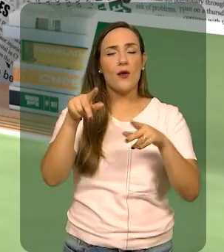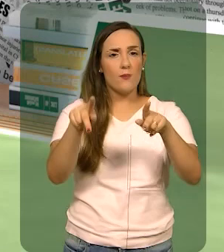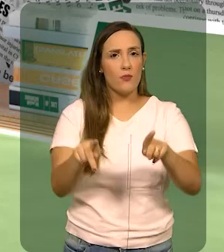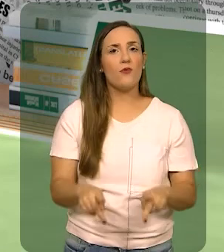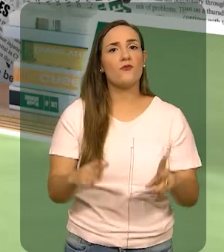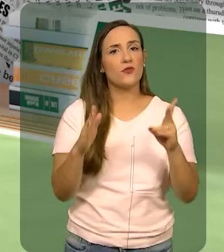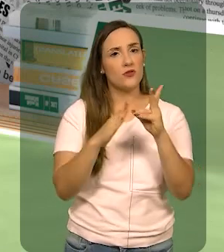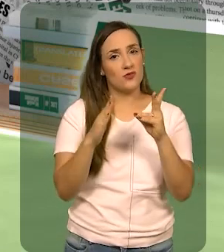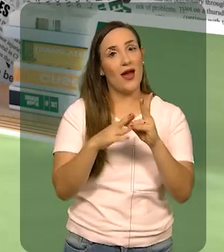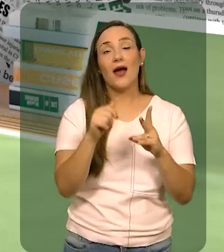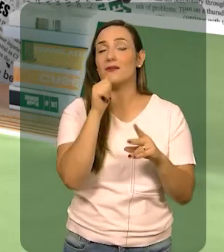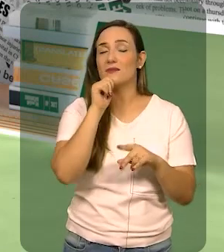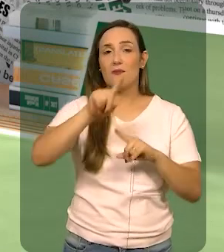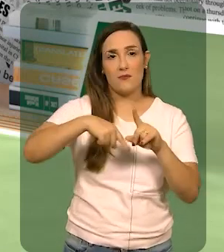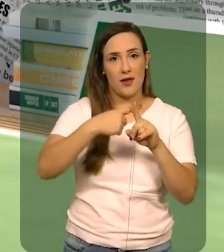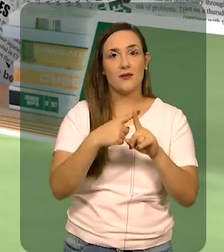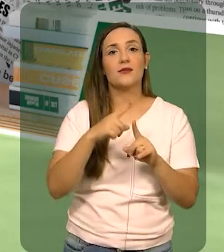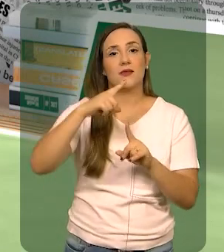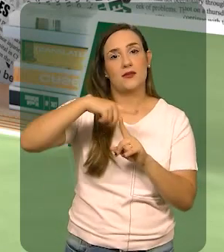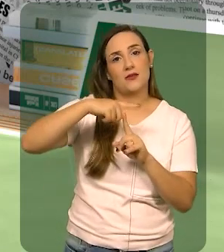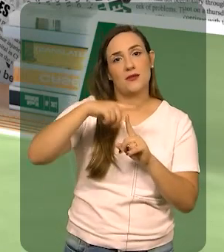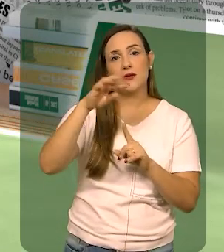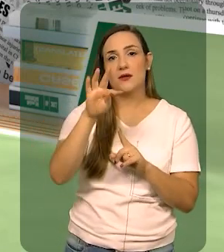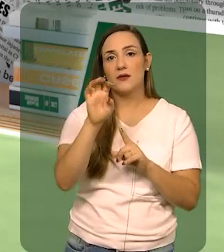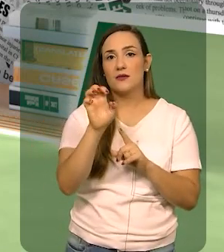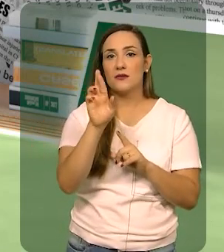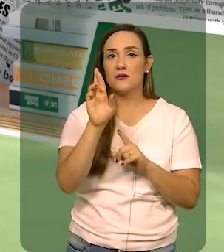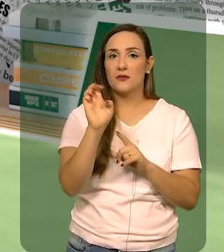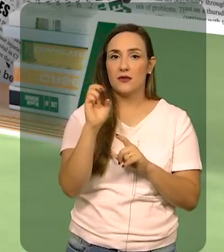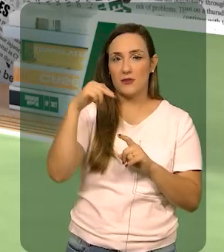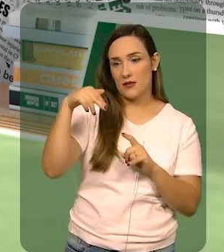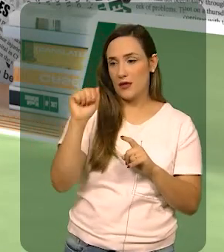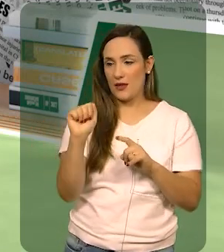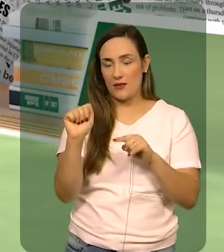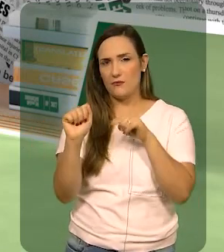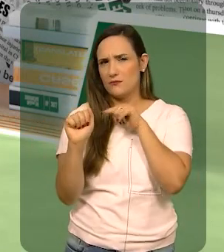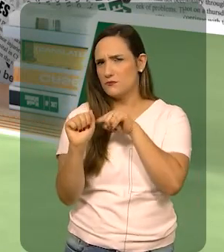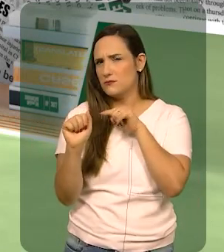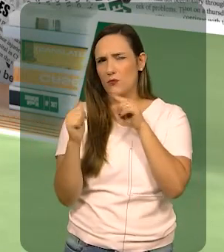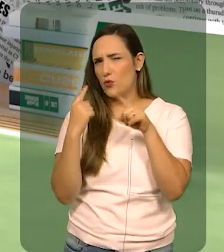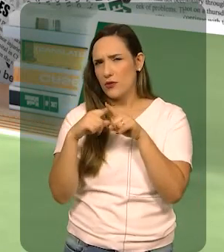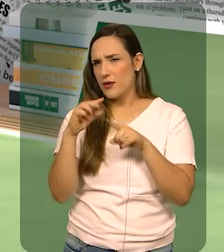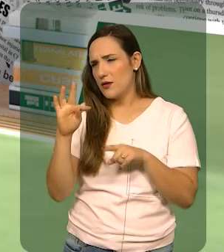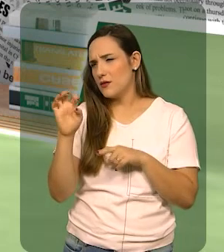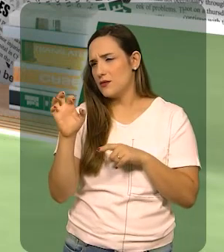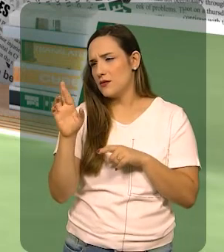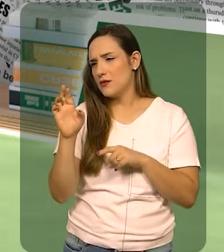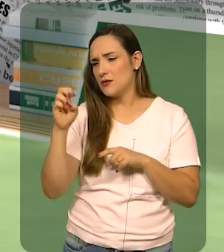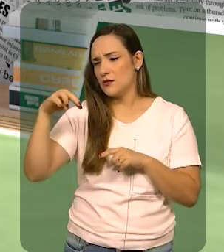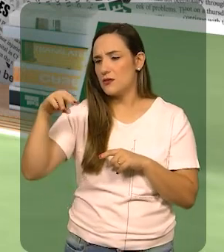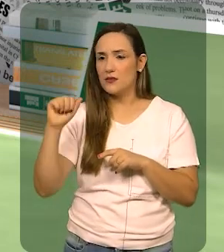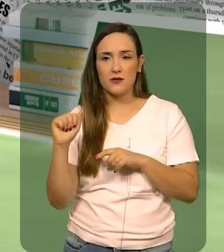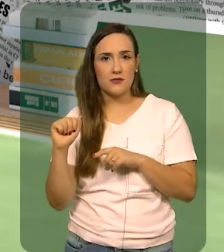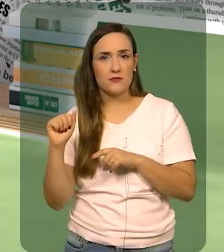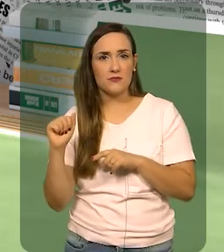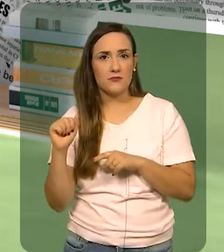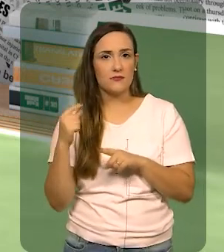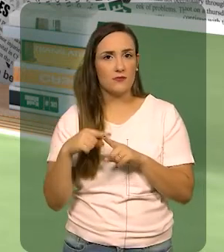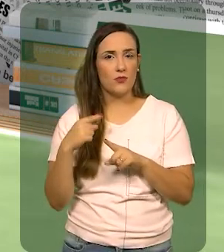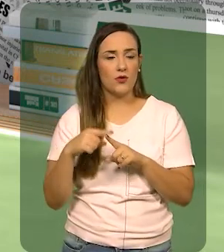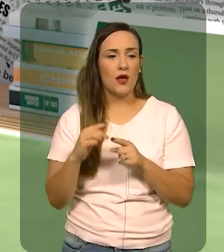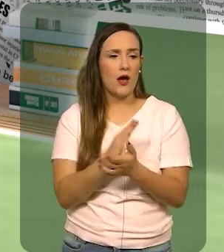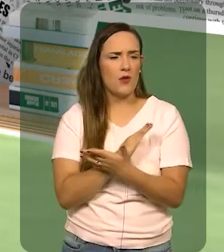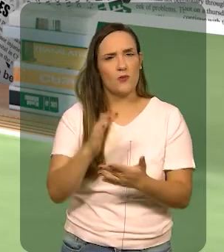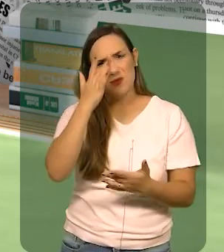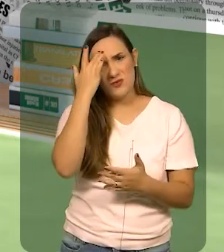ser indígena, né? Terena, né? Por que eu falo ser indígena terena? Porque na minha vida eu sempre deparei com